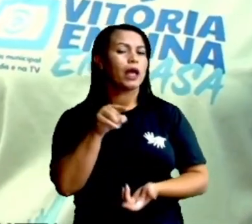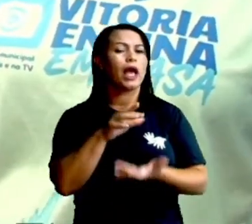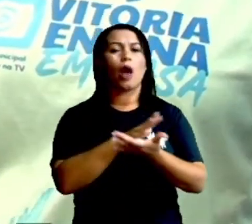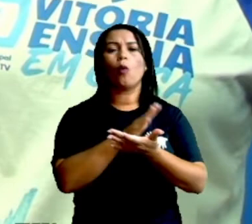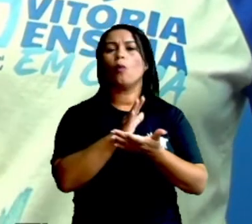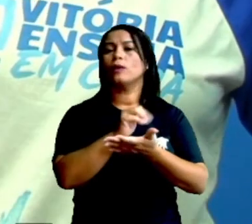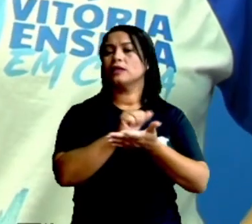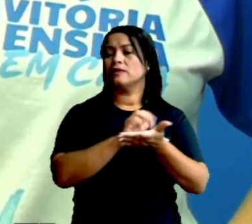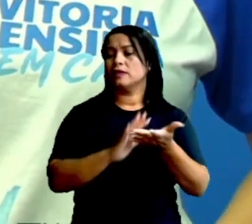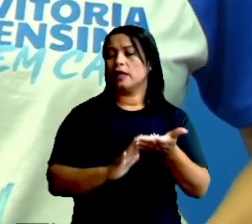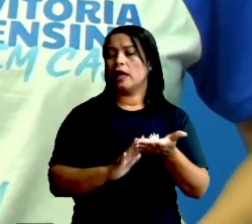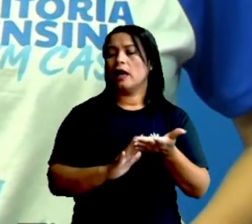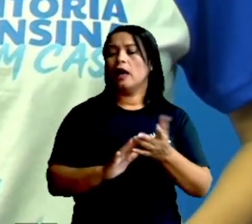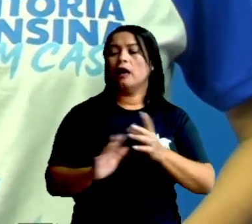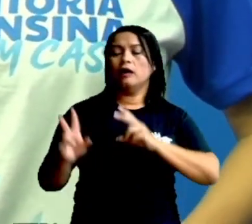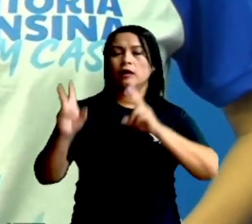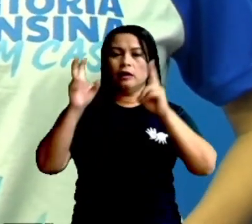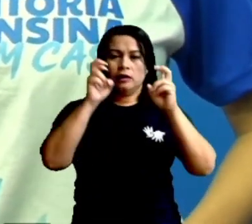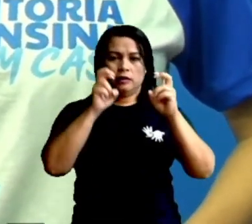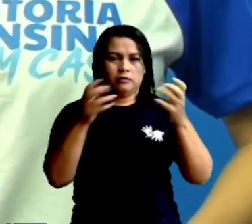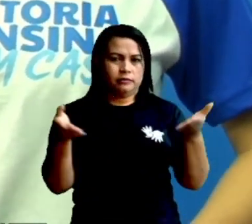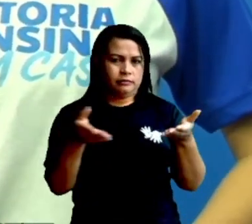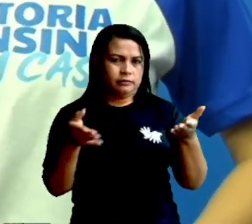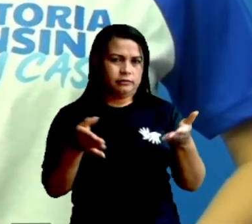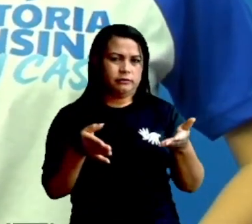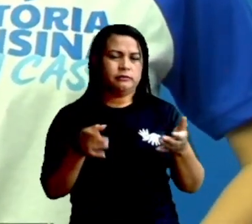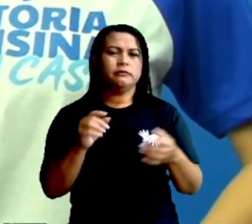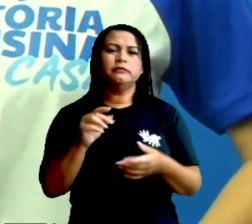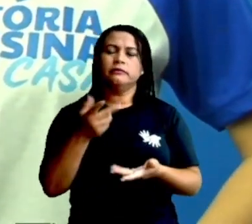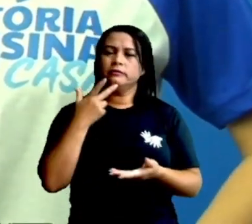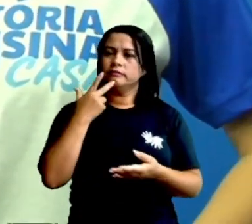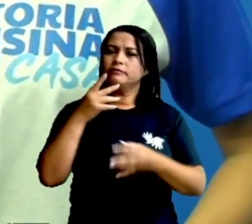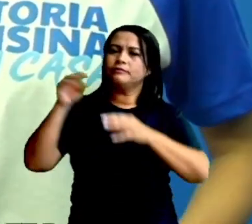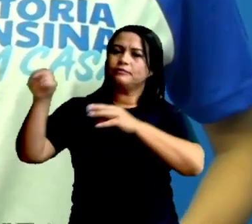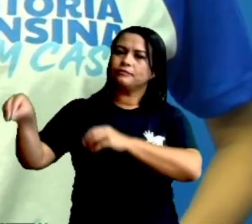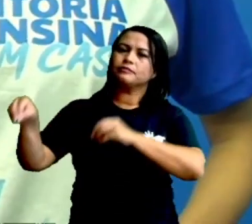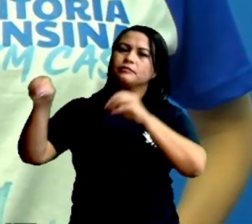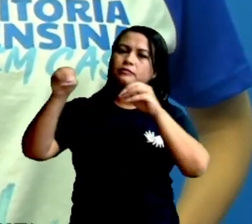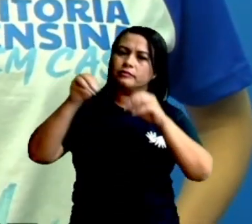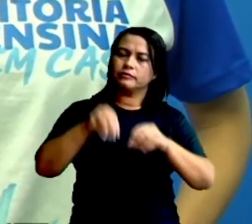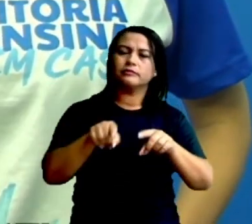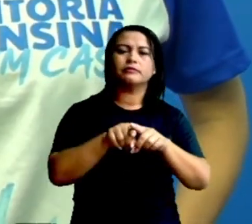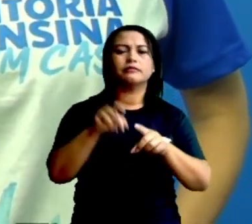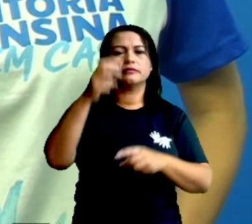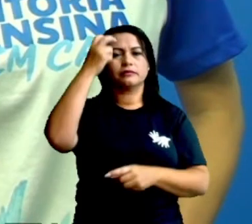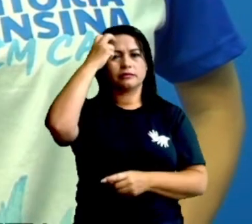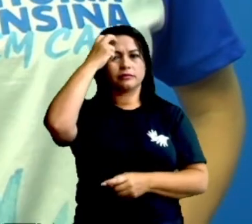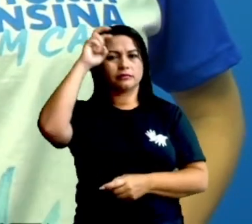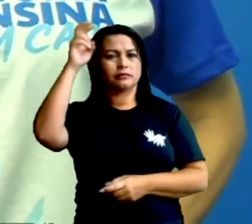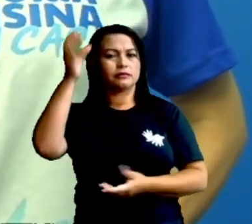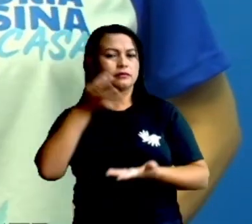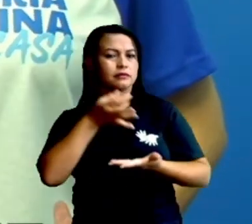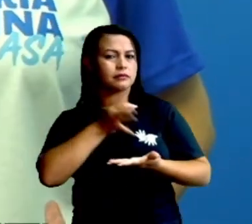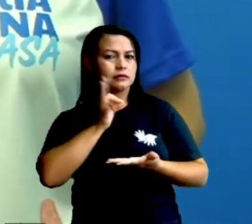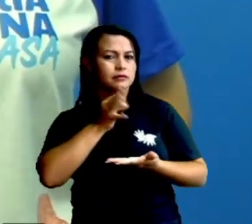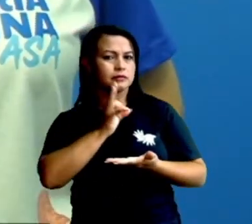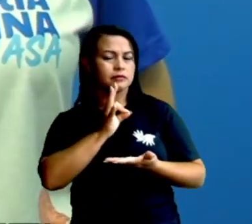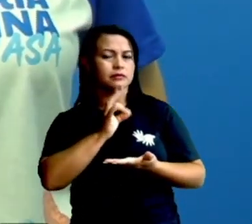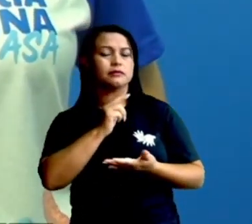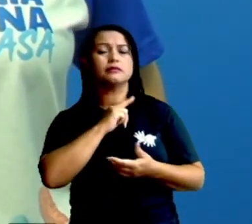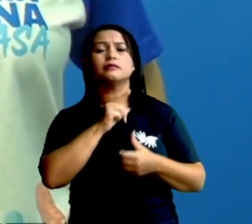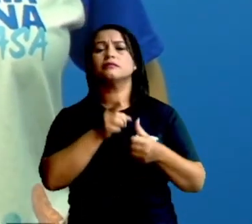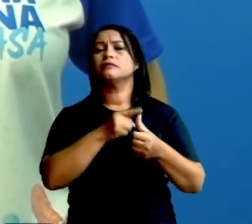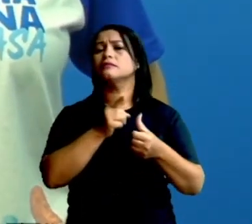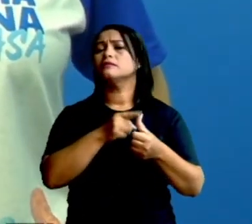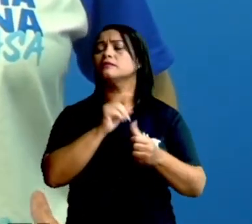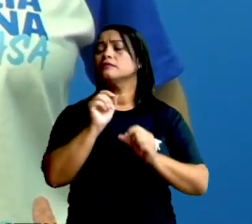uma atividade sobre o assunto de hoje, né? Que foi tanto migração como também a cultura do café. E no primeiro